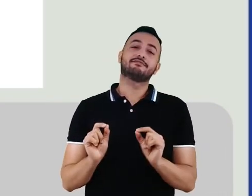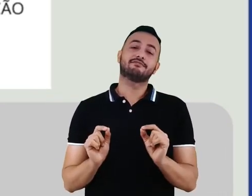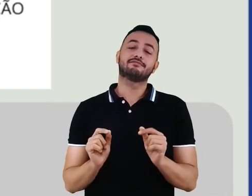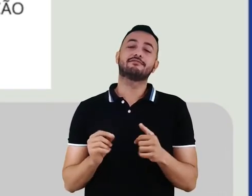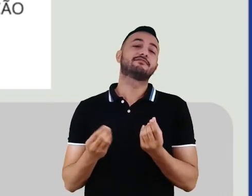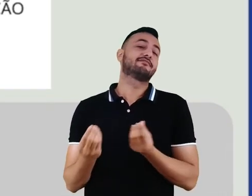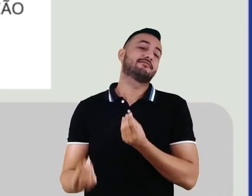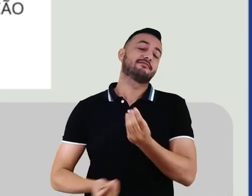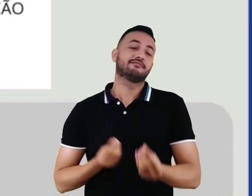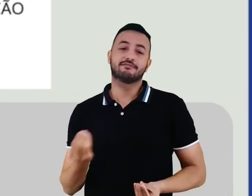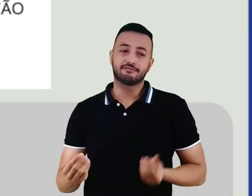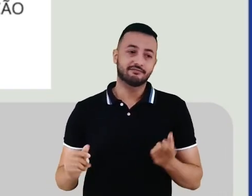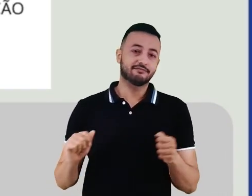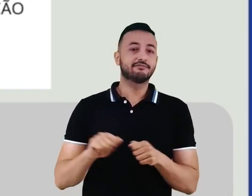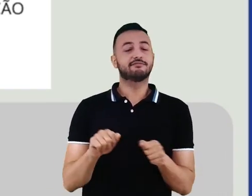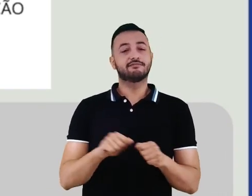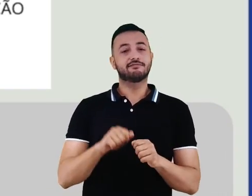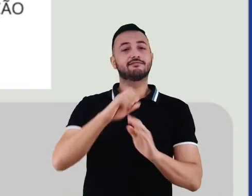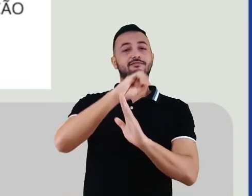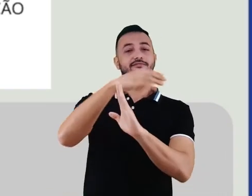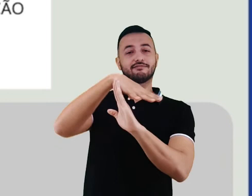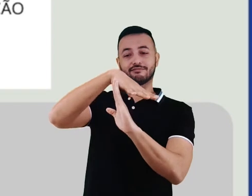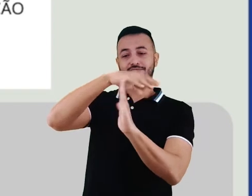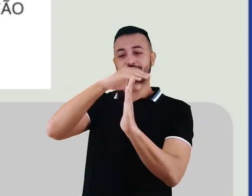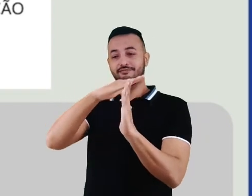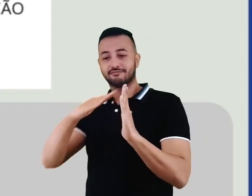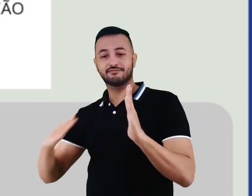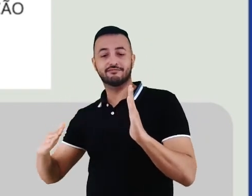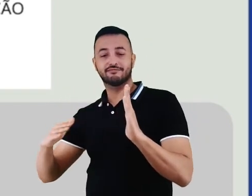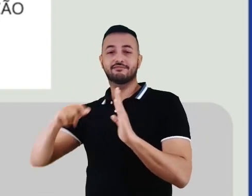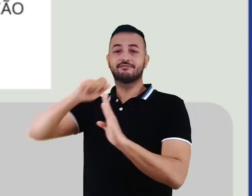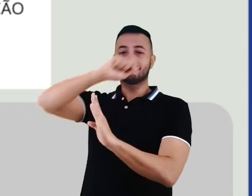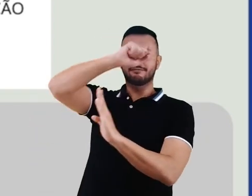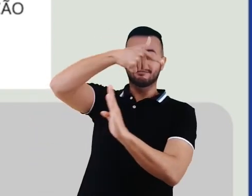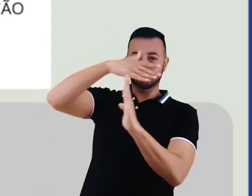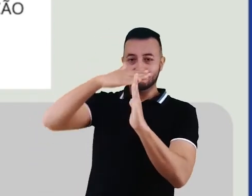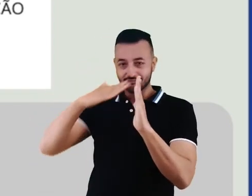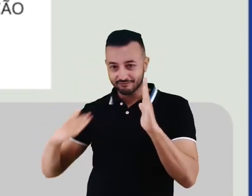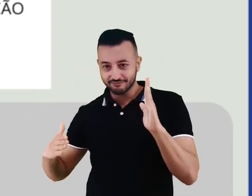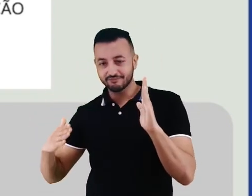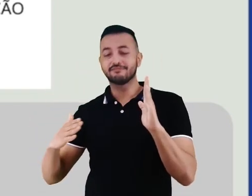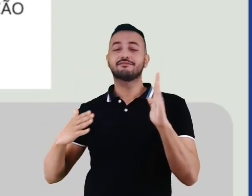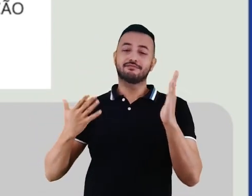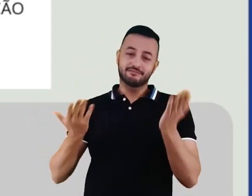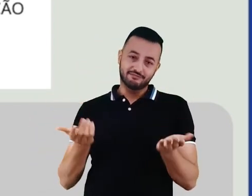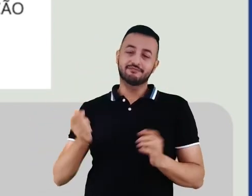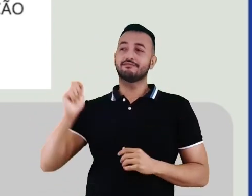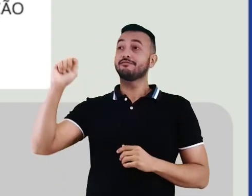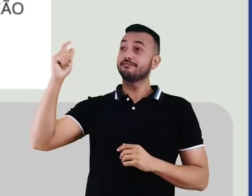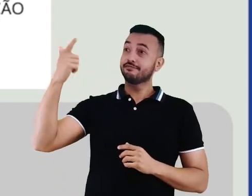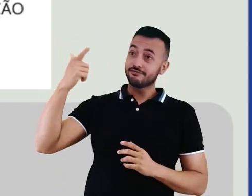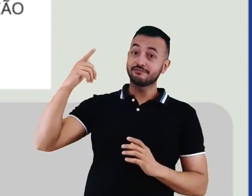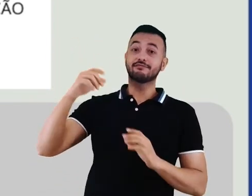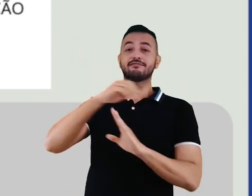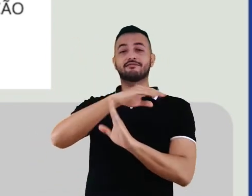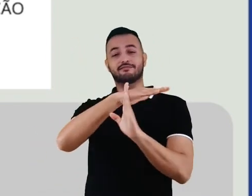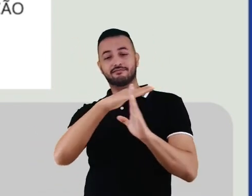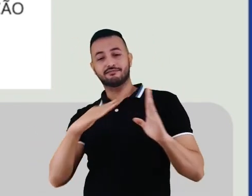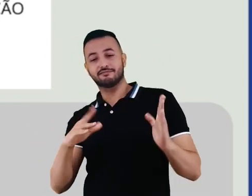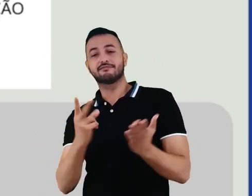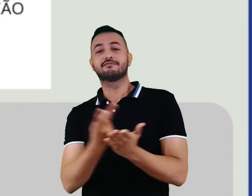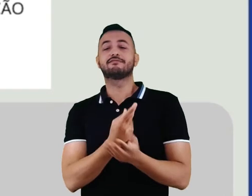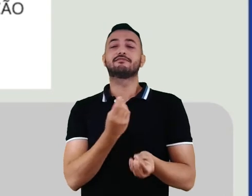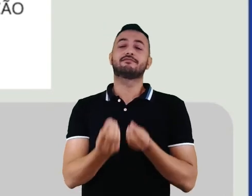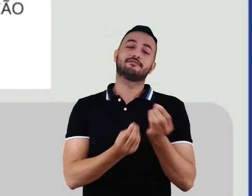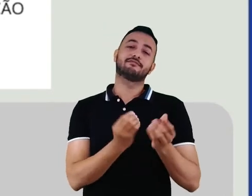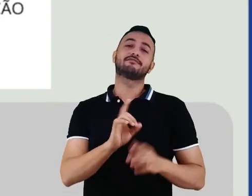e como são formadas as sombras. O movimento do Sol e as sombras, qual é a relação? Durante o dia,